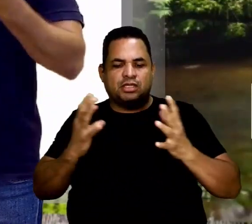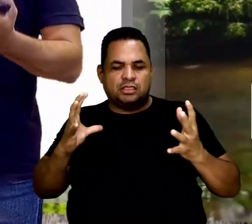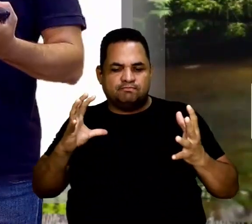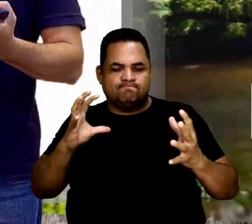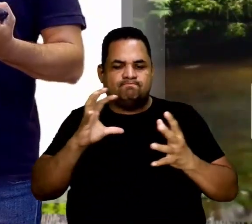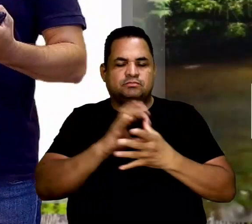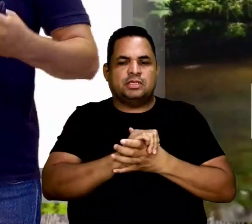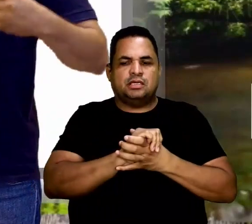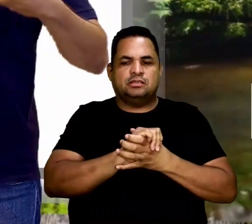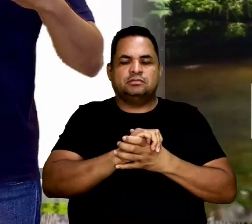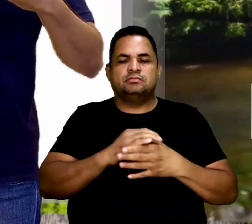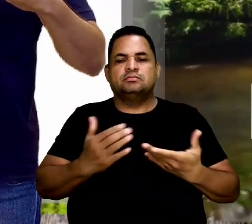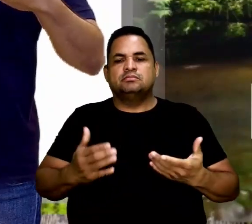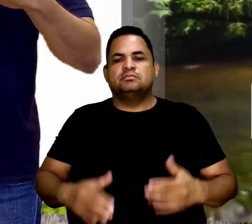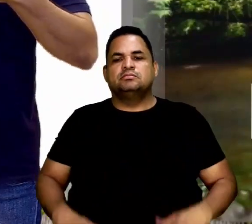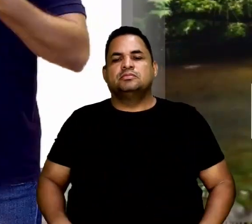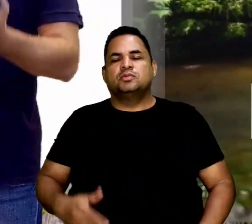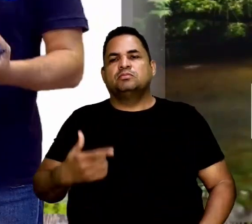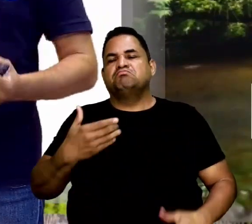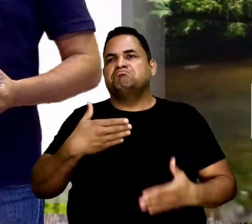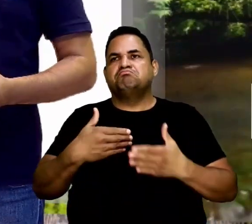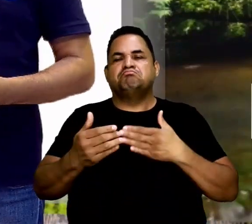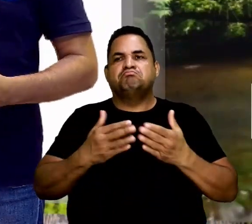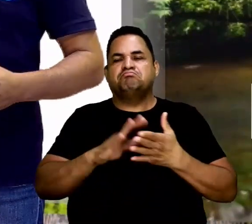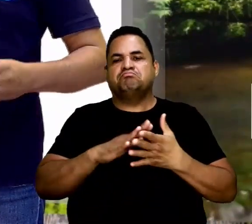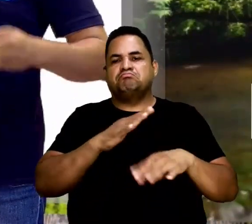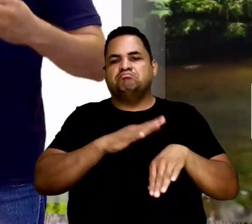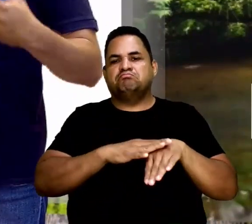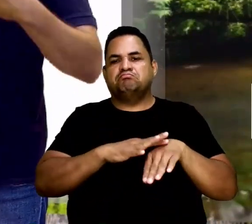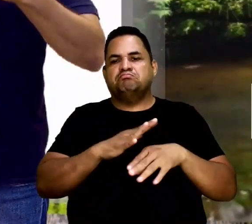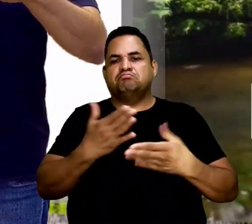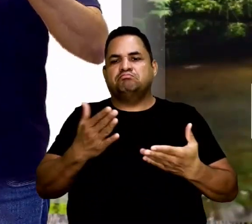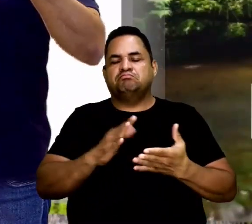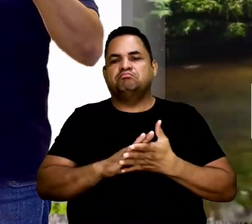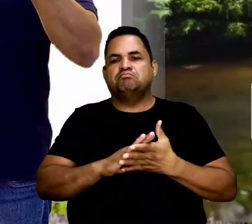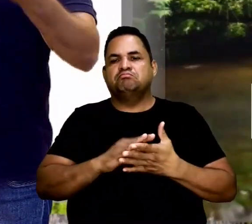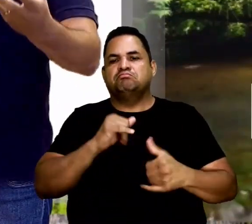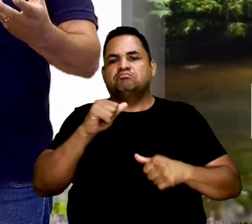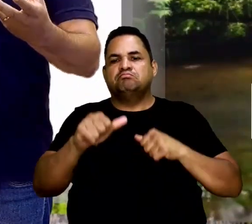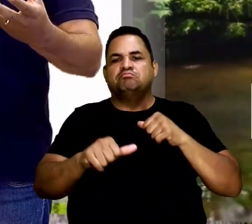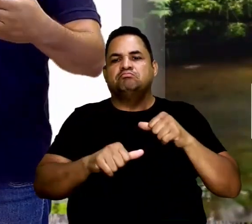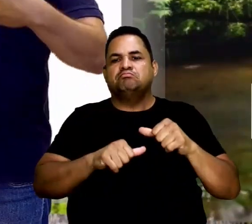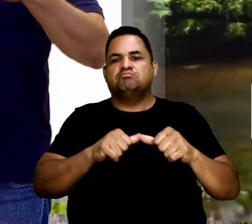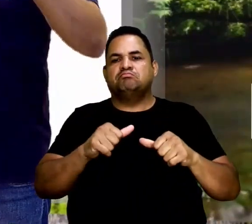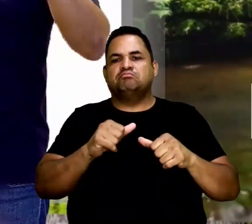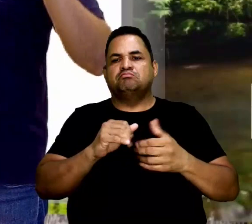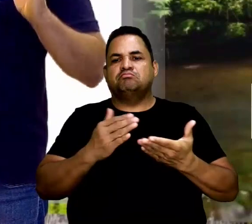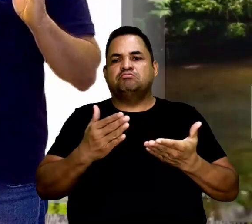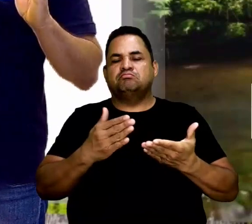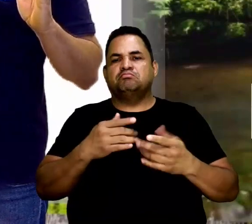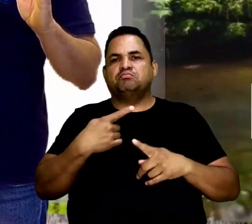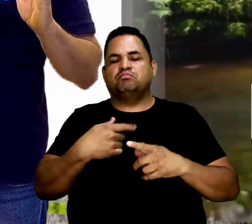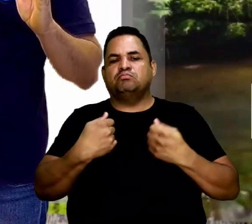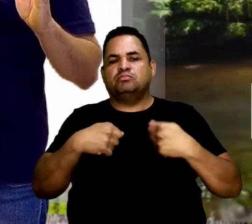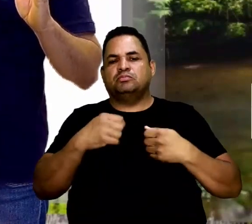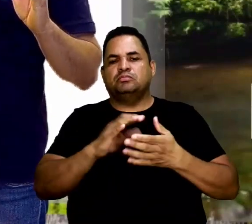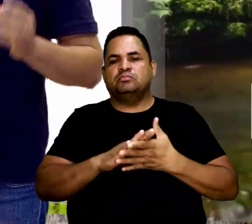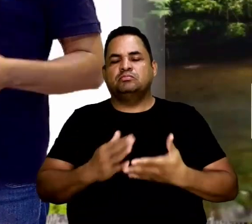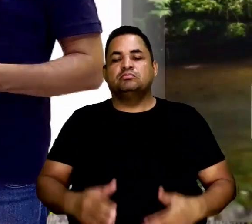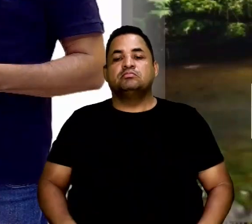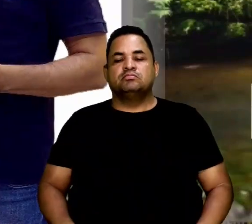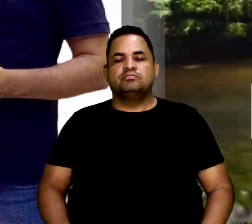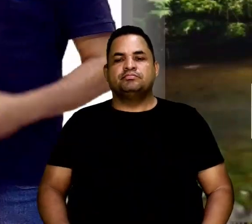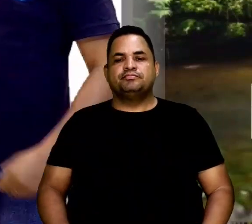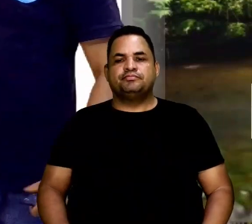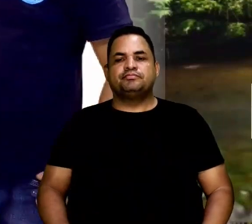outra doença torna o nosso organismo muito mais frágil a qualquer outra doença, né, poder fazer o que quiser com a gente, tá bom?